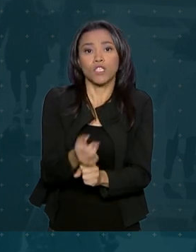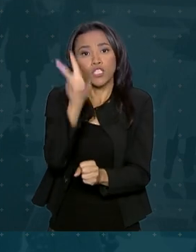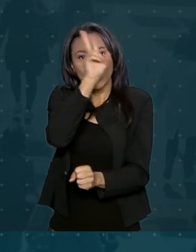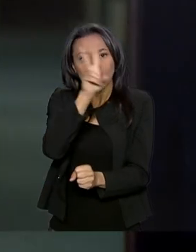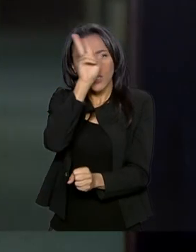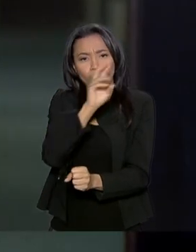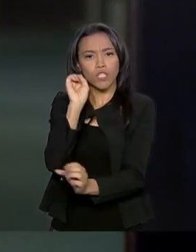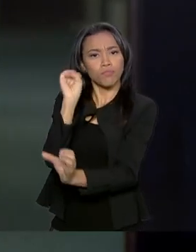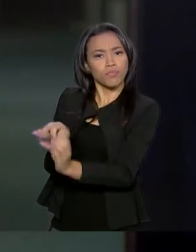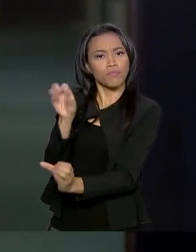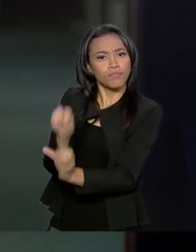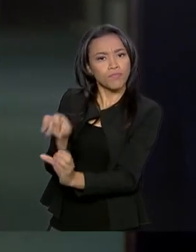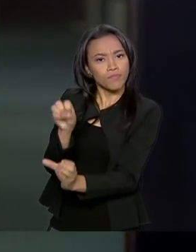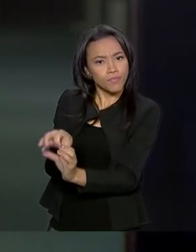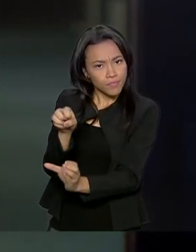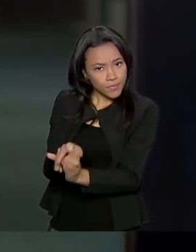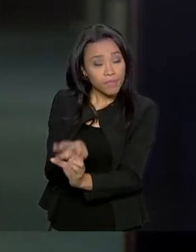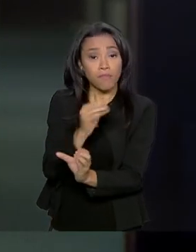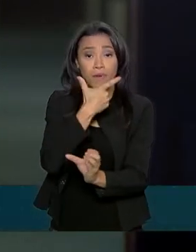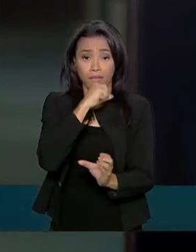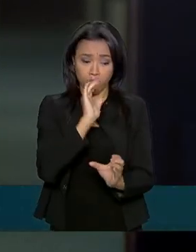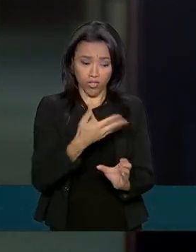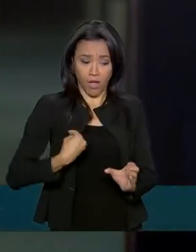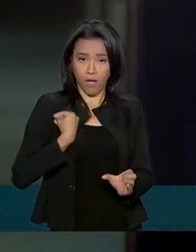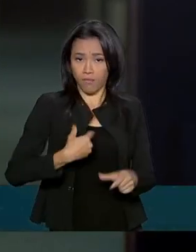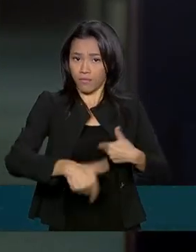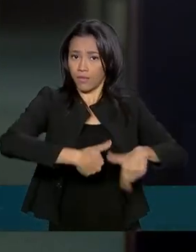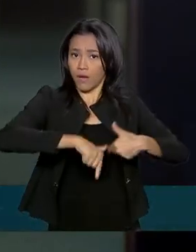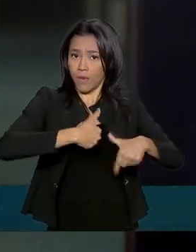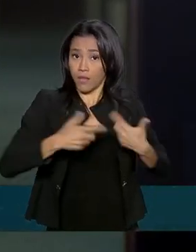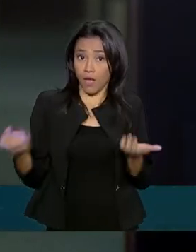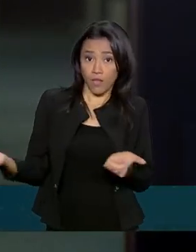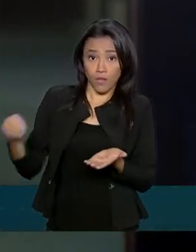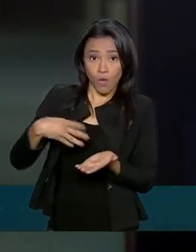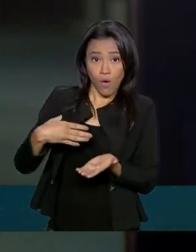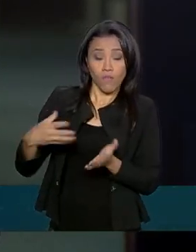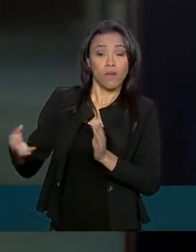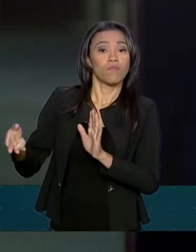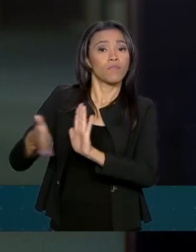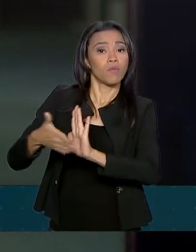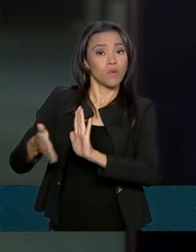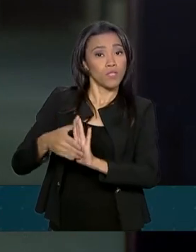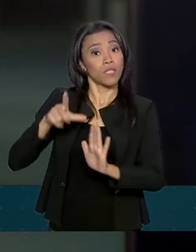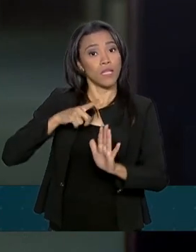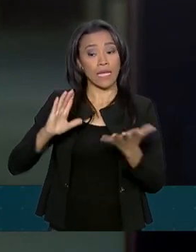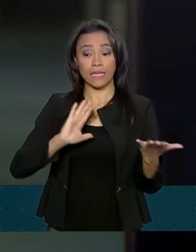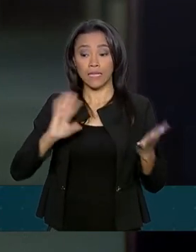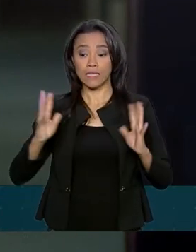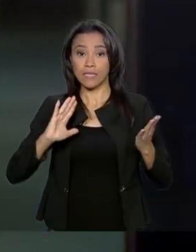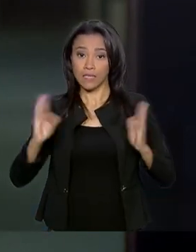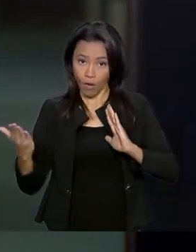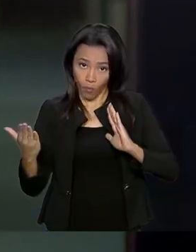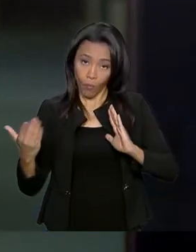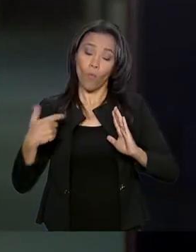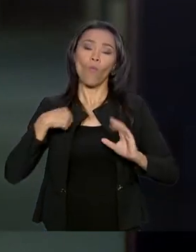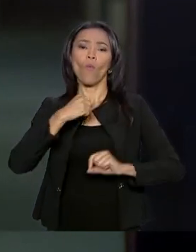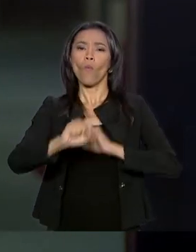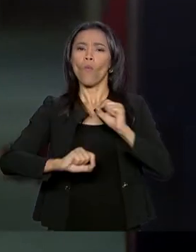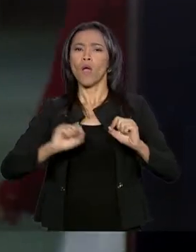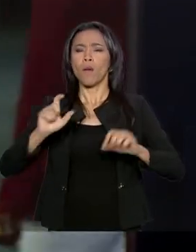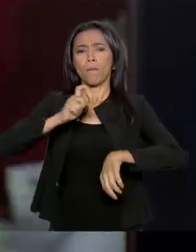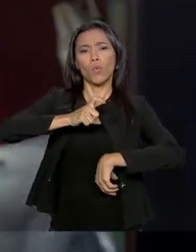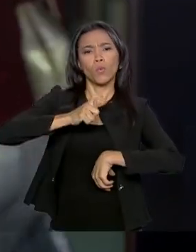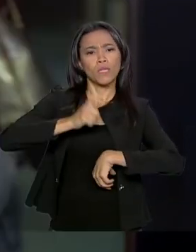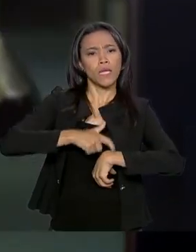trabalhador. Para quem já está no mercado de trabalho, a nova Previdência prevê regras de transição. O cálculo vai considerar o tempo de